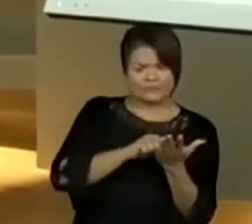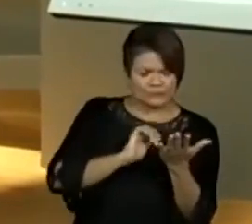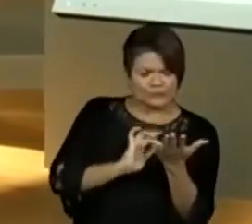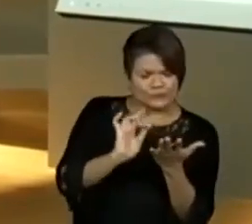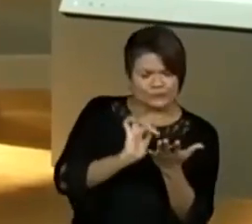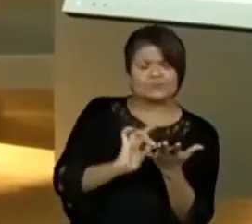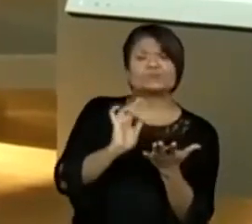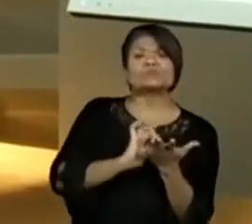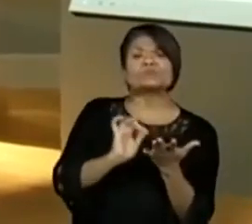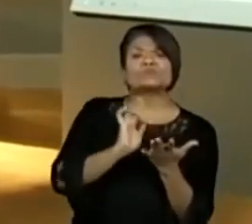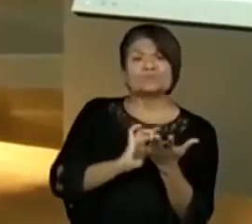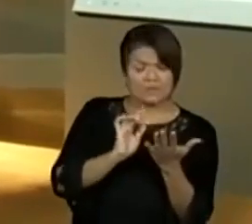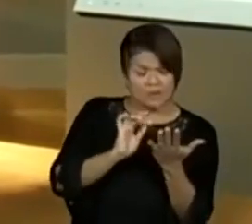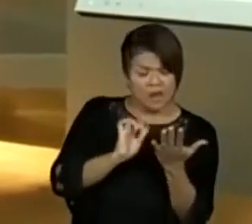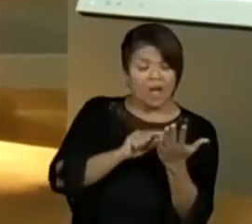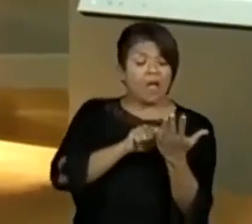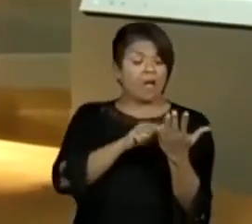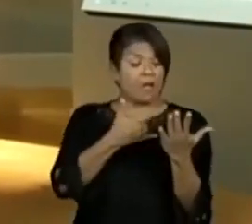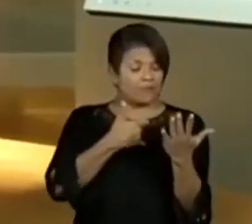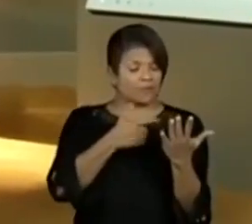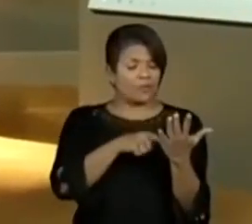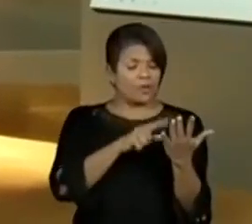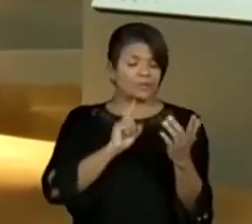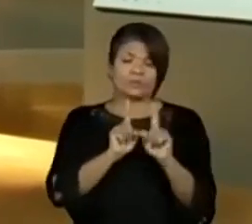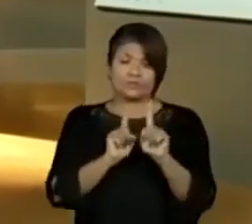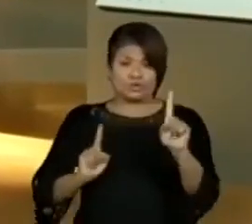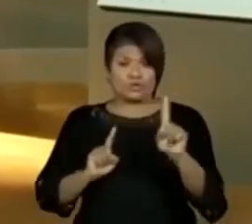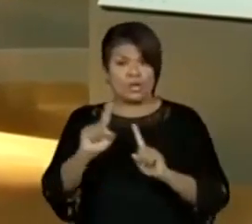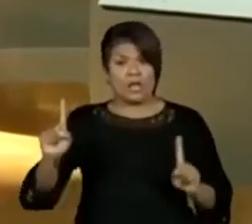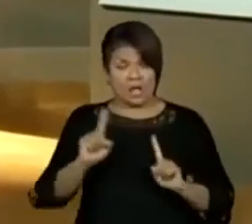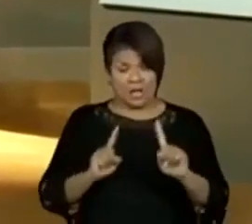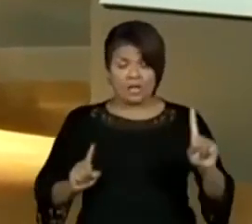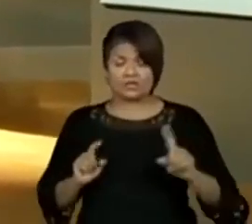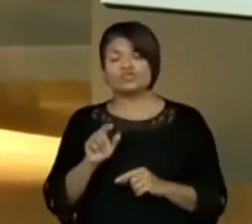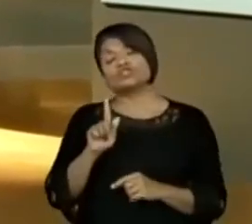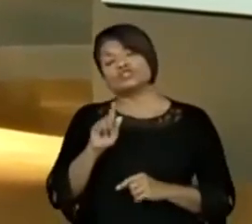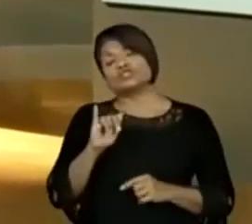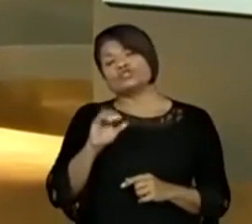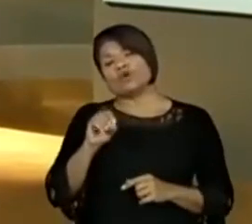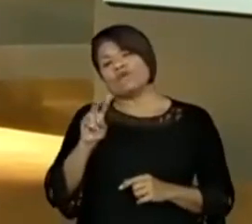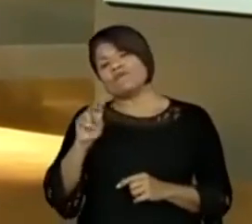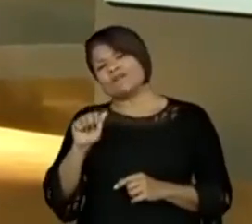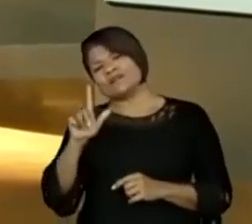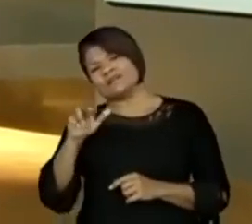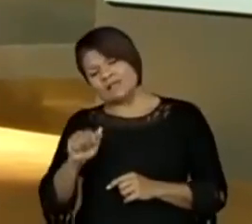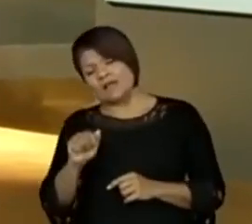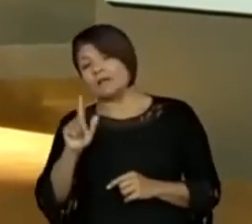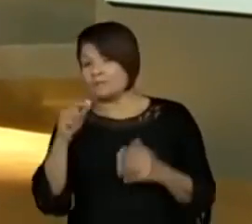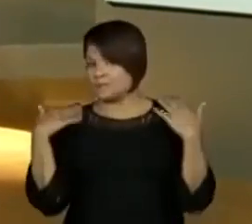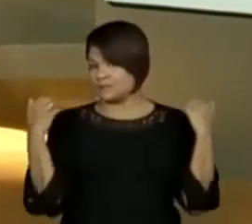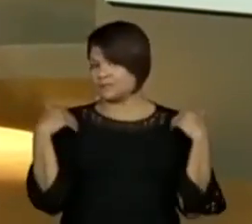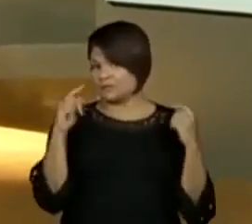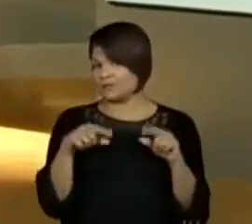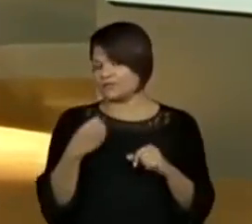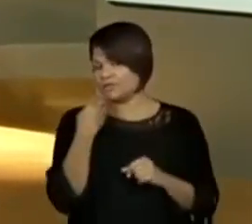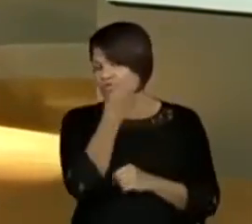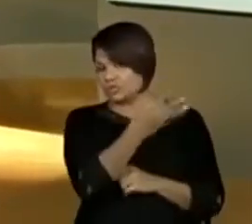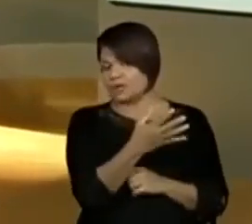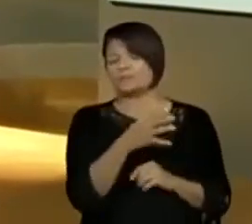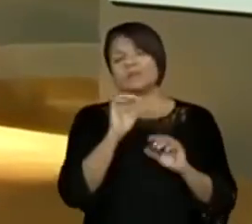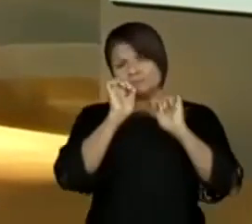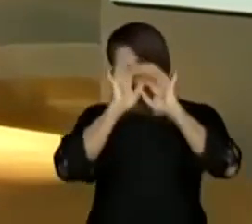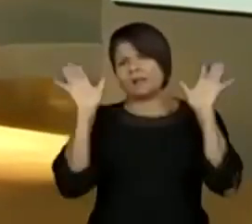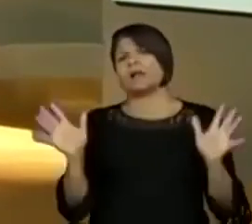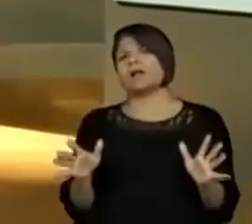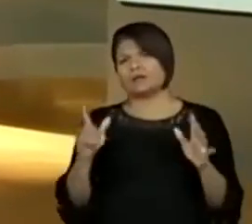é, o Eduardo falou, estamos isolados, a Giovana disse que o passeio é viajar, mas Clara disse no zoológico. A